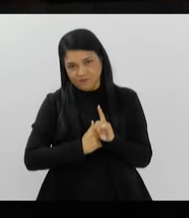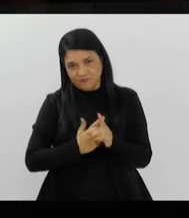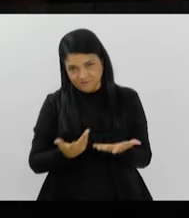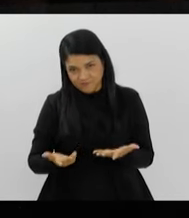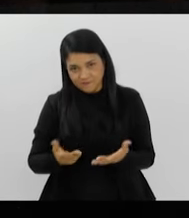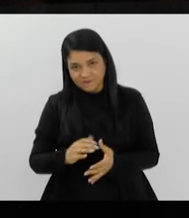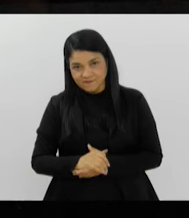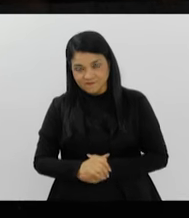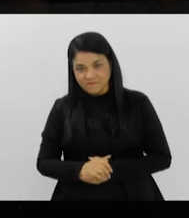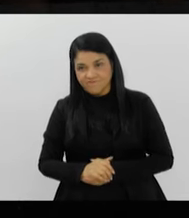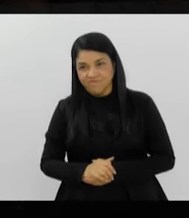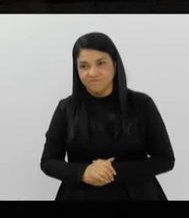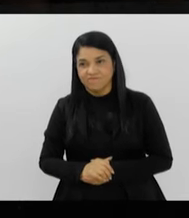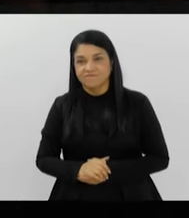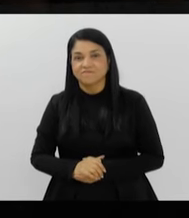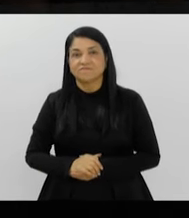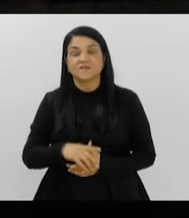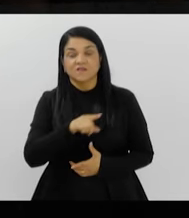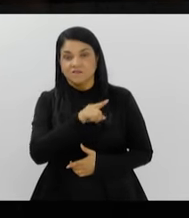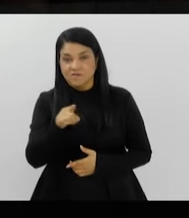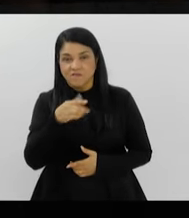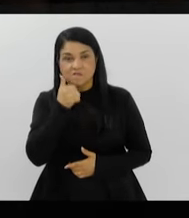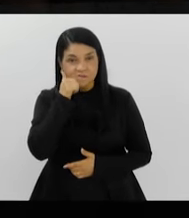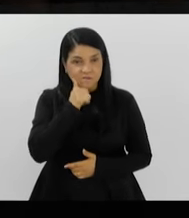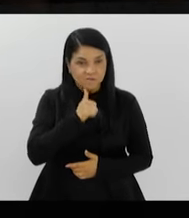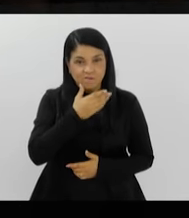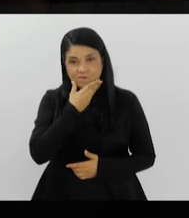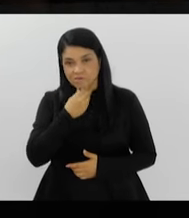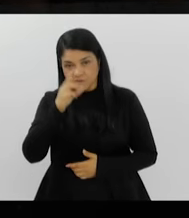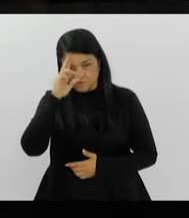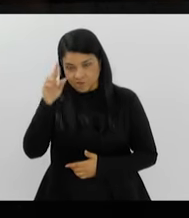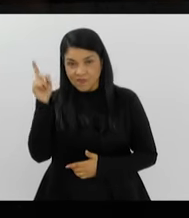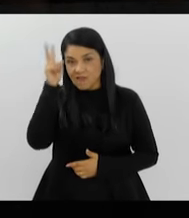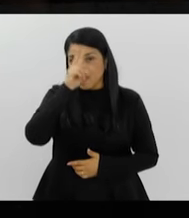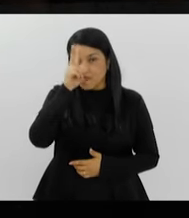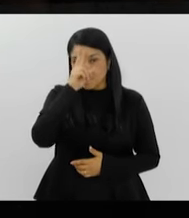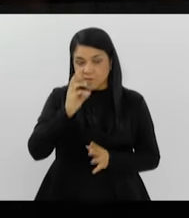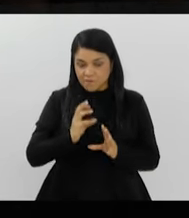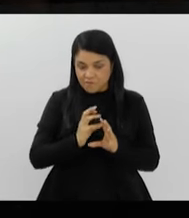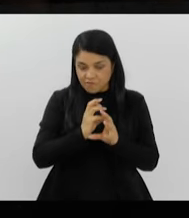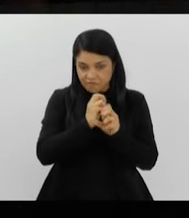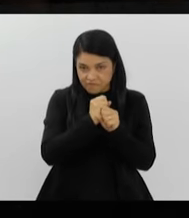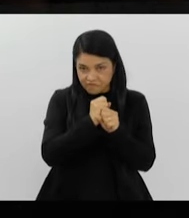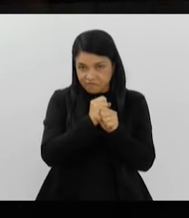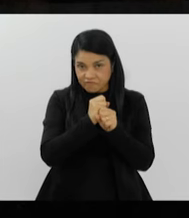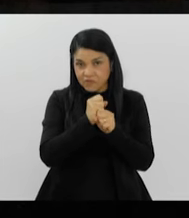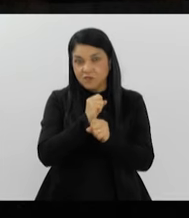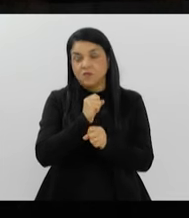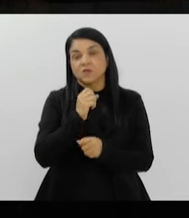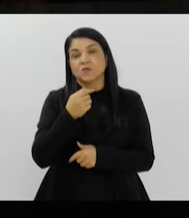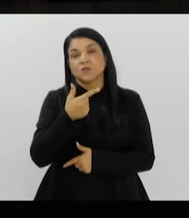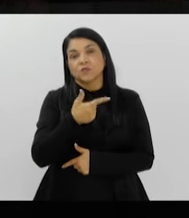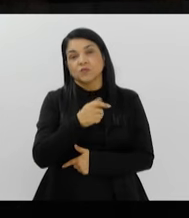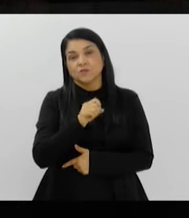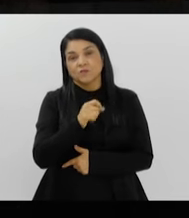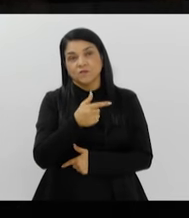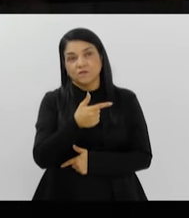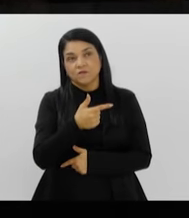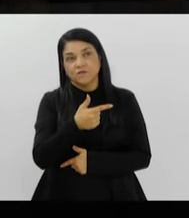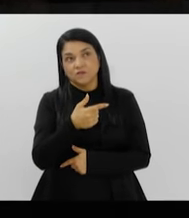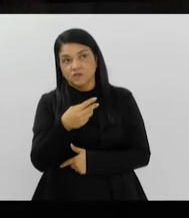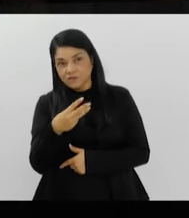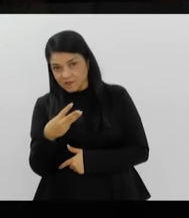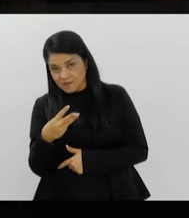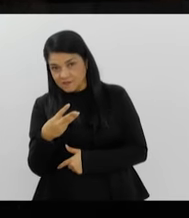As senhoras e os senhores hão de lembrar que, para fechar as contas de